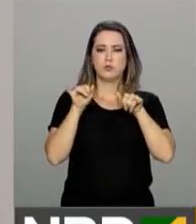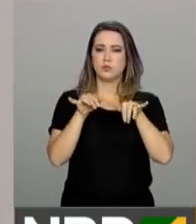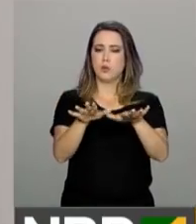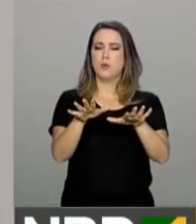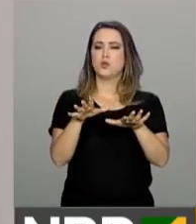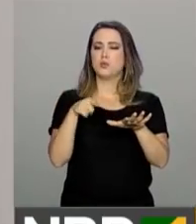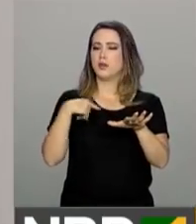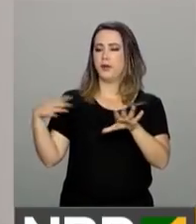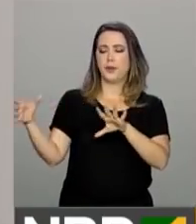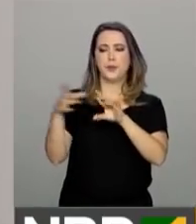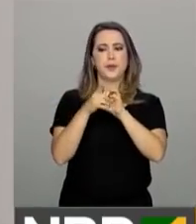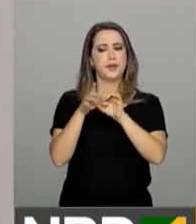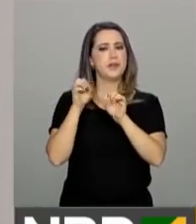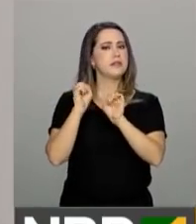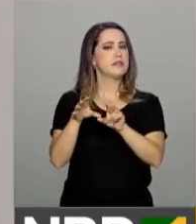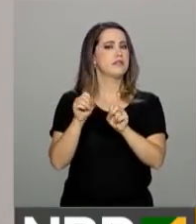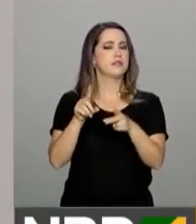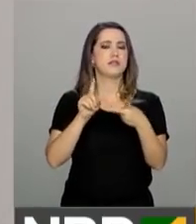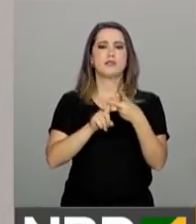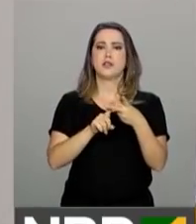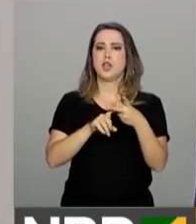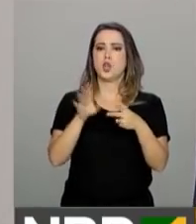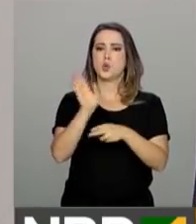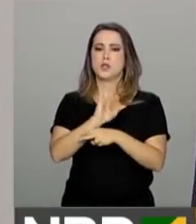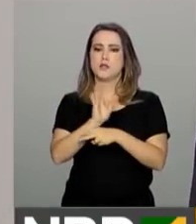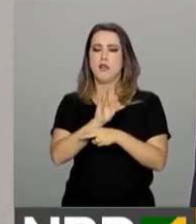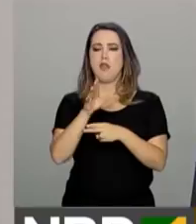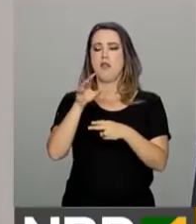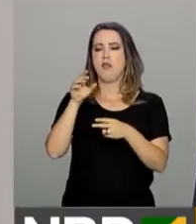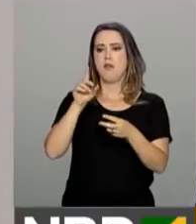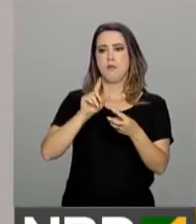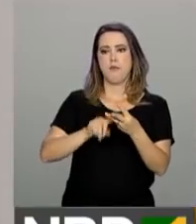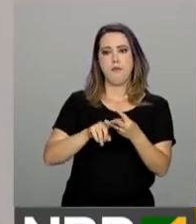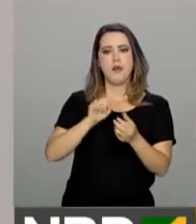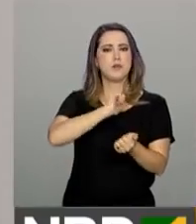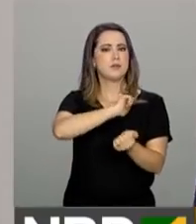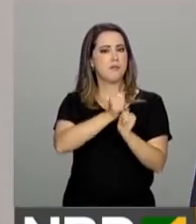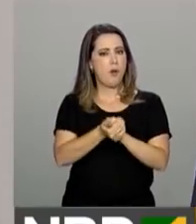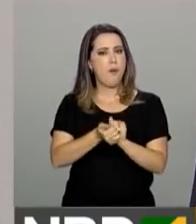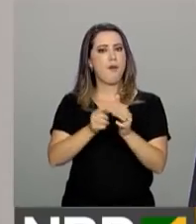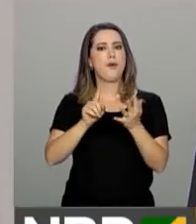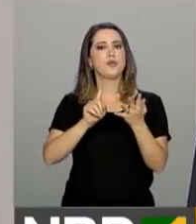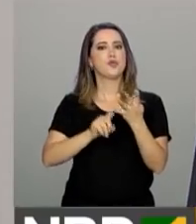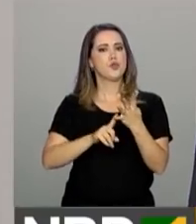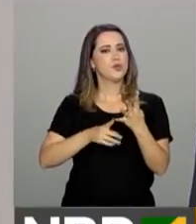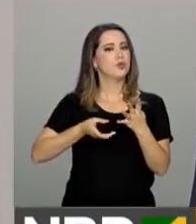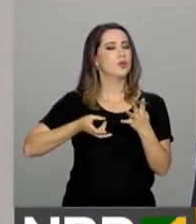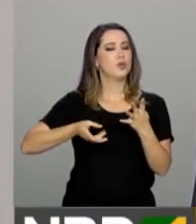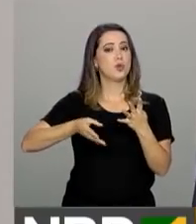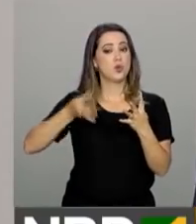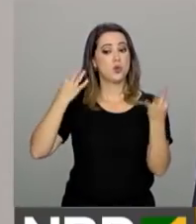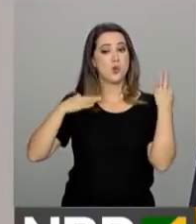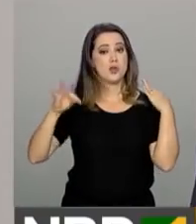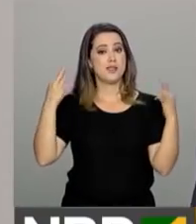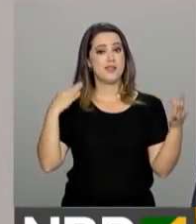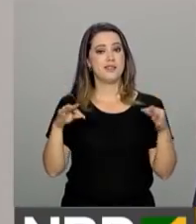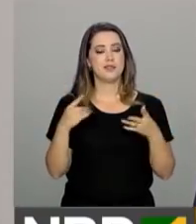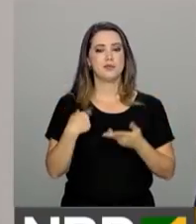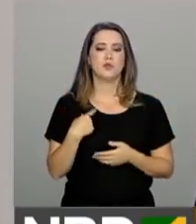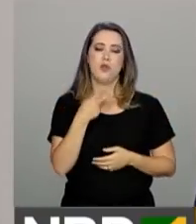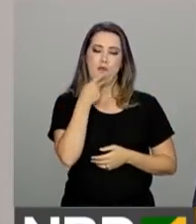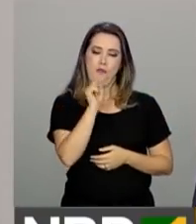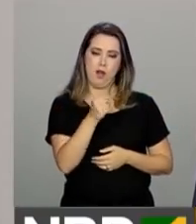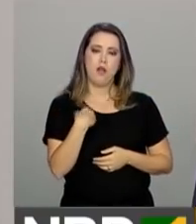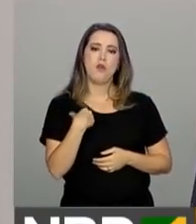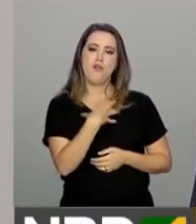cinema esportes turismo é portanto eu diga os senhores com a tranqüilidade eu sou filho de imigrantes